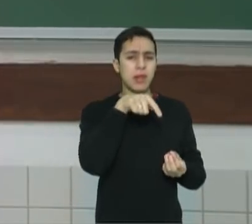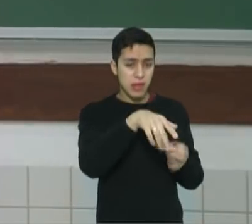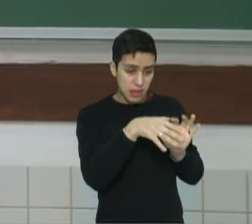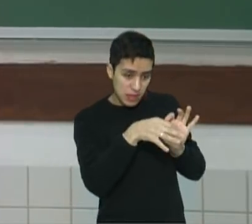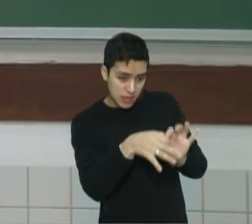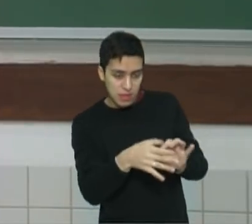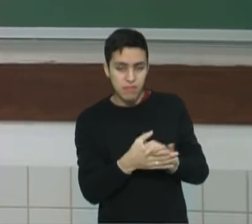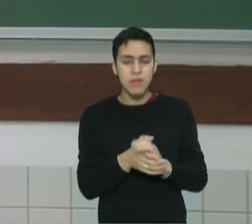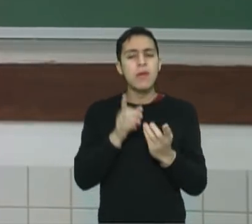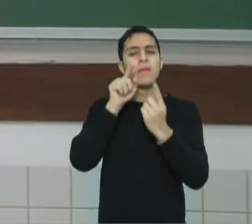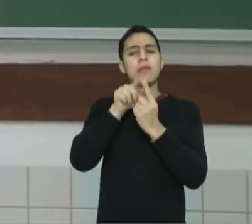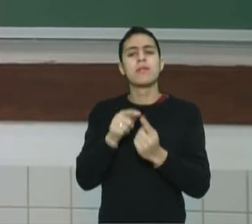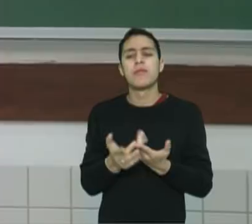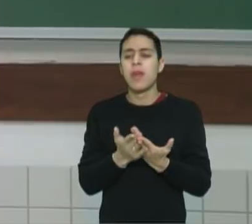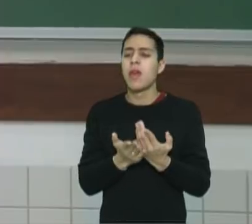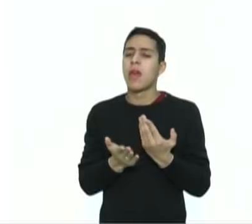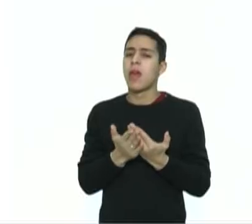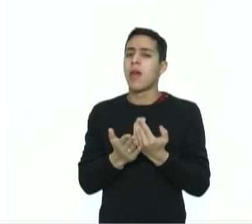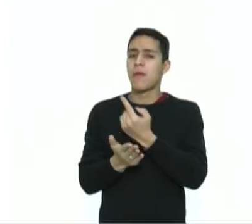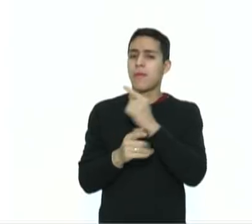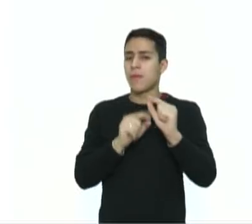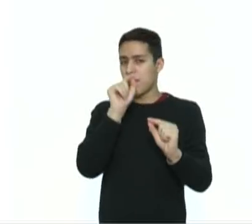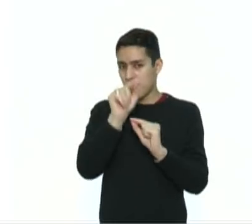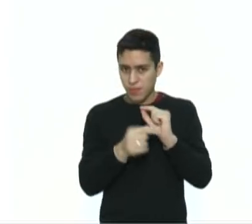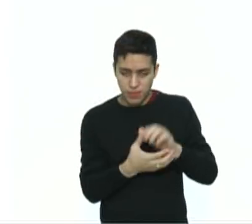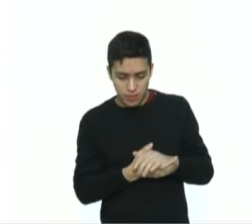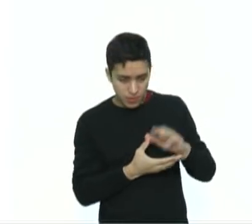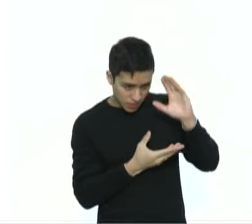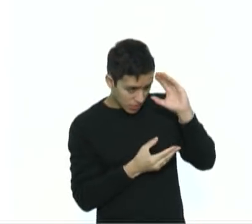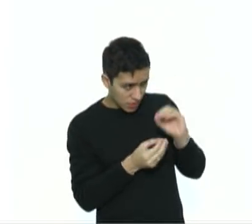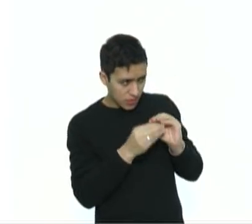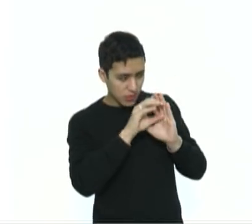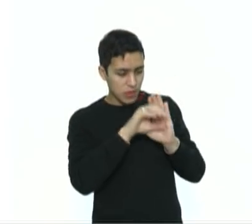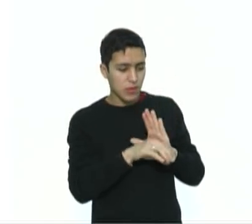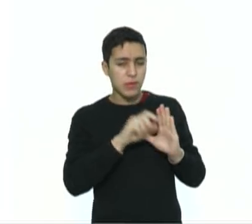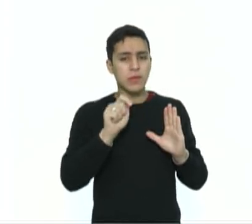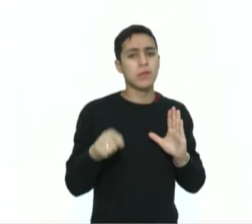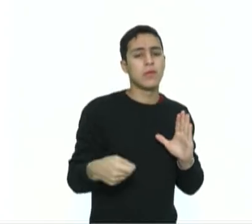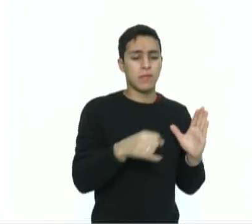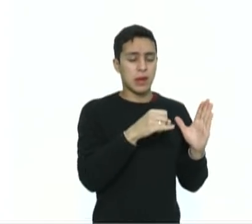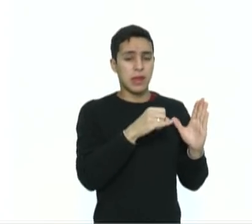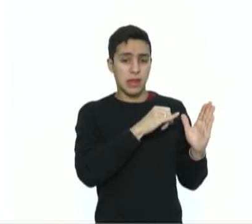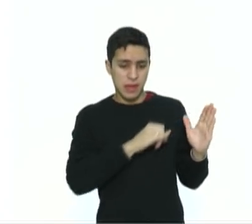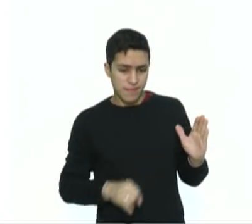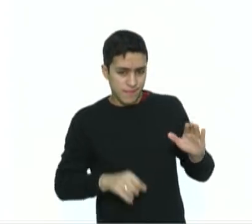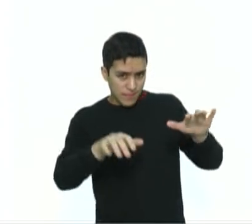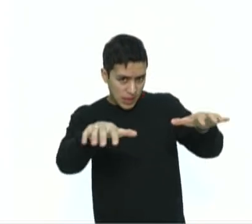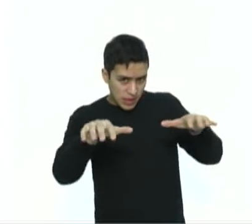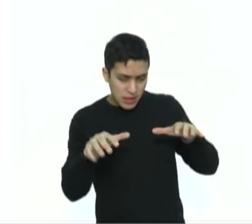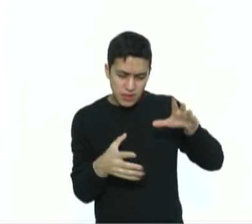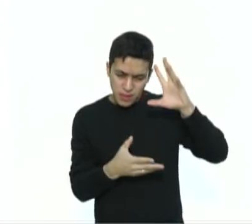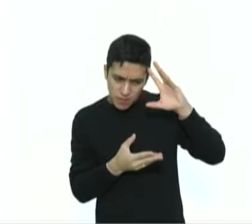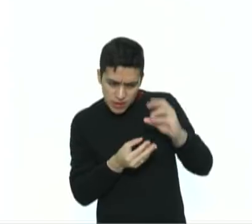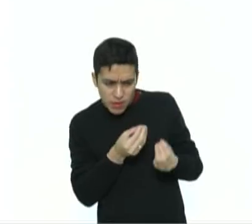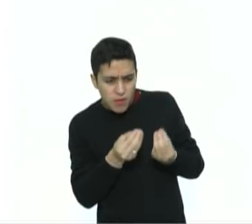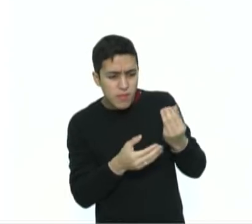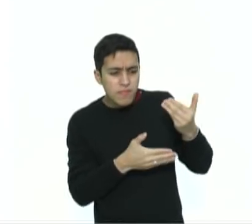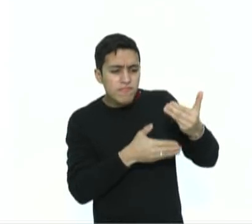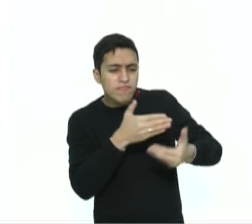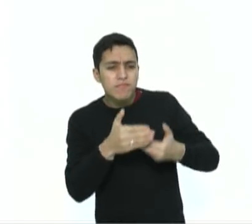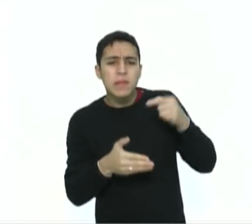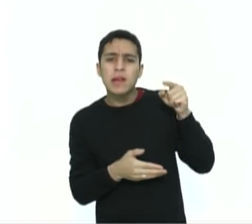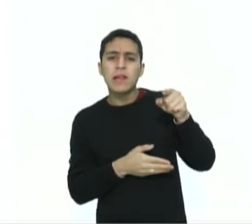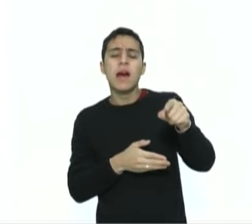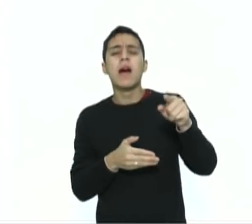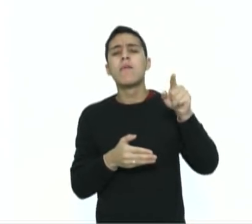nossos objetivos da aula são compreender o conceito de imperialismo, verificar a evolução do imperialismo nos Estados